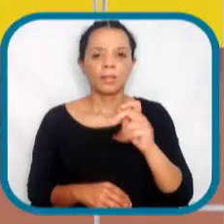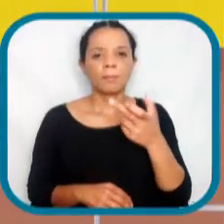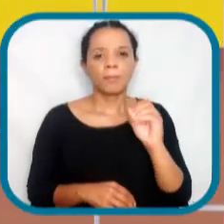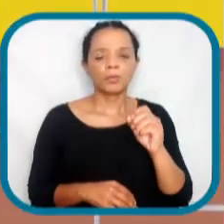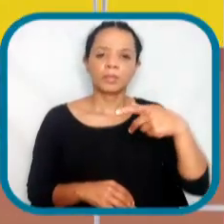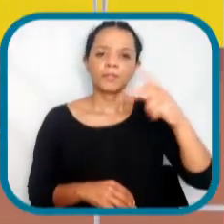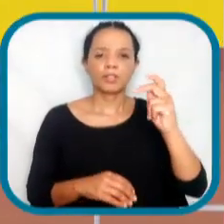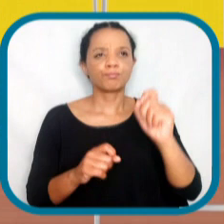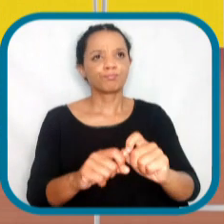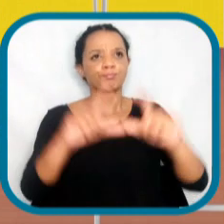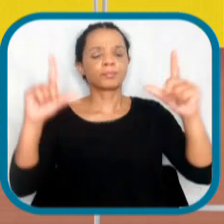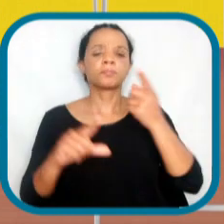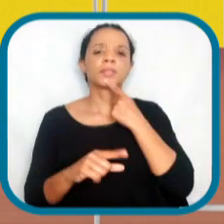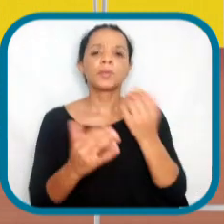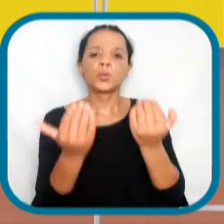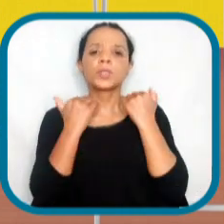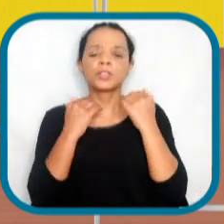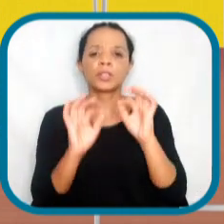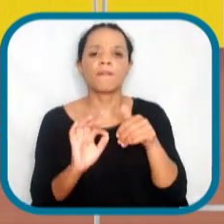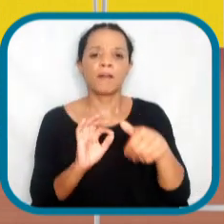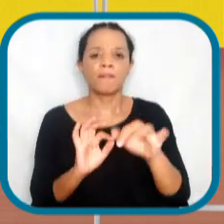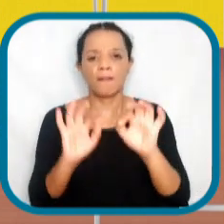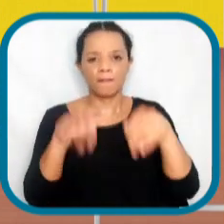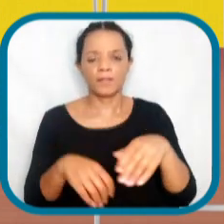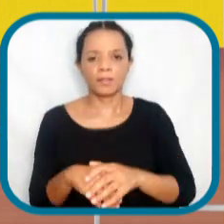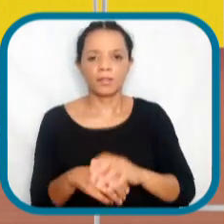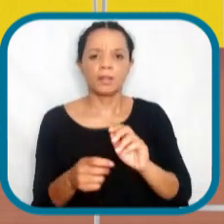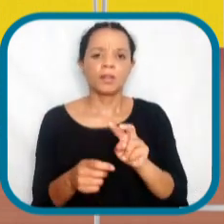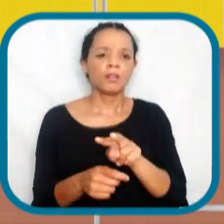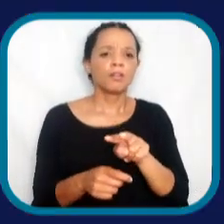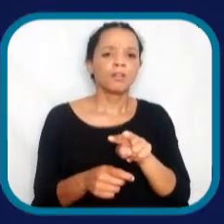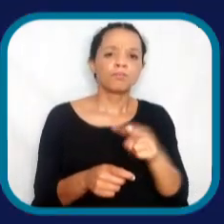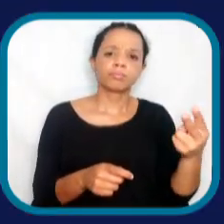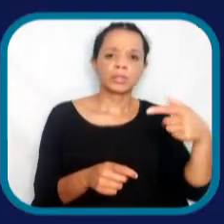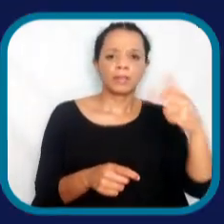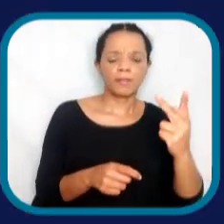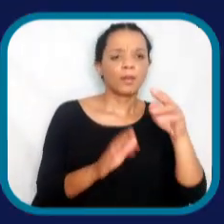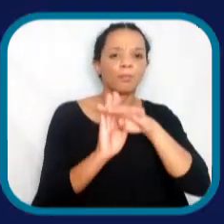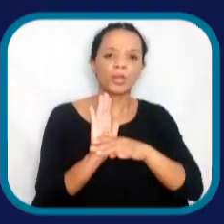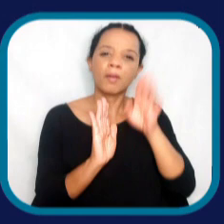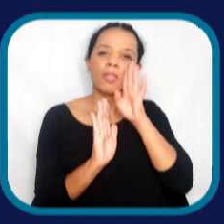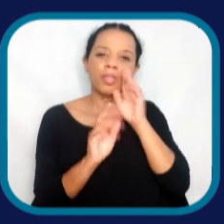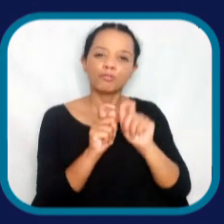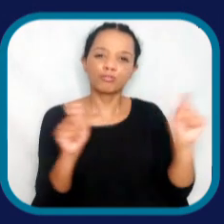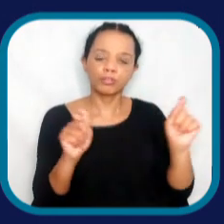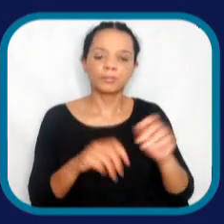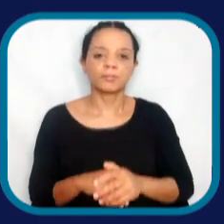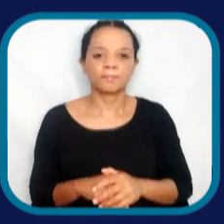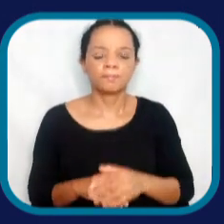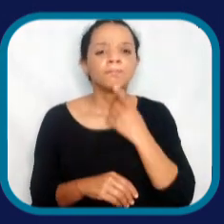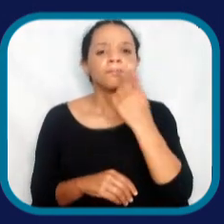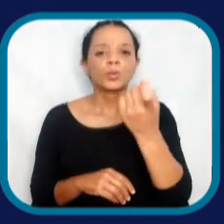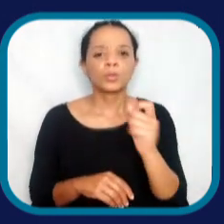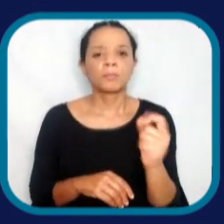O Pedro olha para a televisão e percebe que as notícias estão a acabar. Ao mudar de canal, encontra um programa que costuma ver.